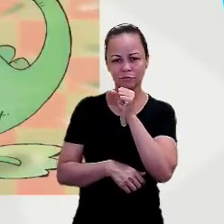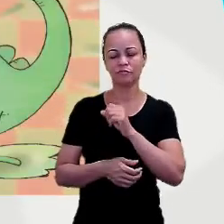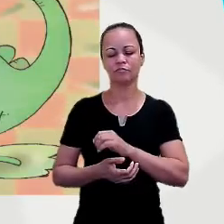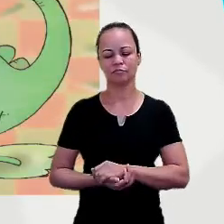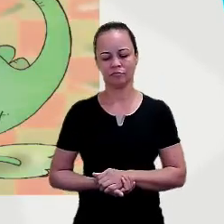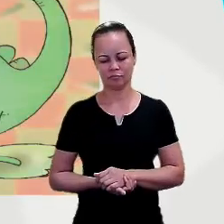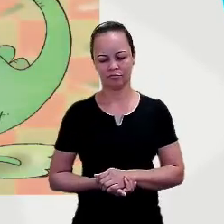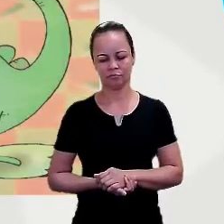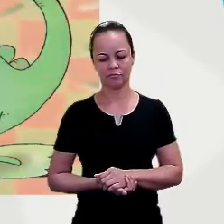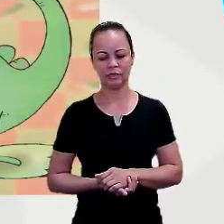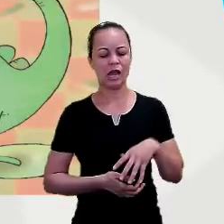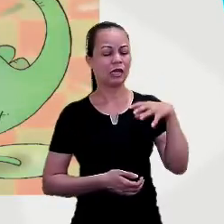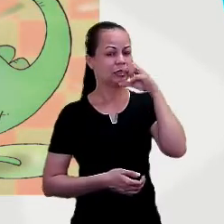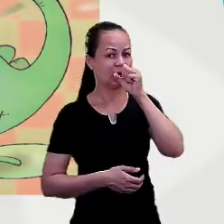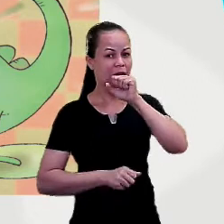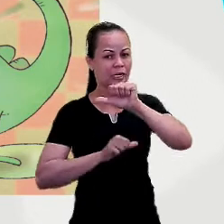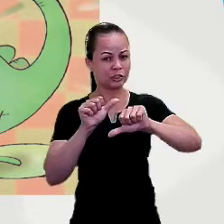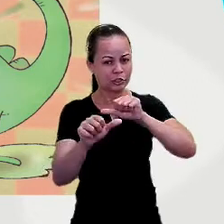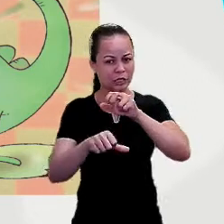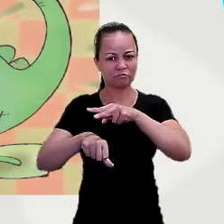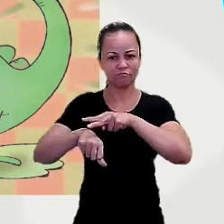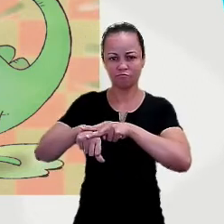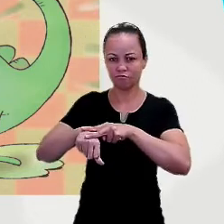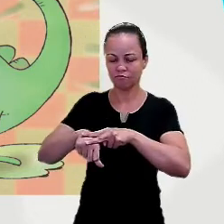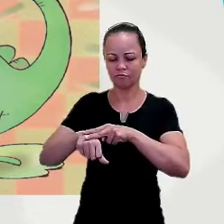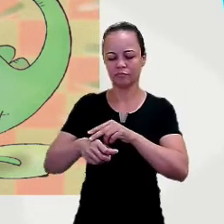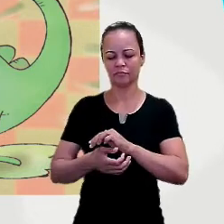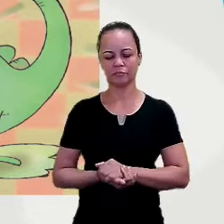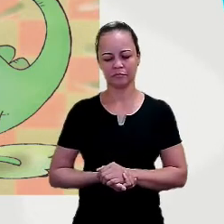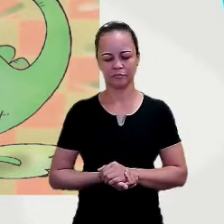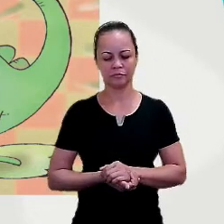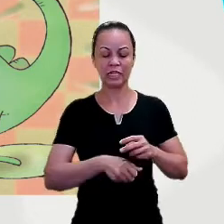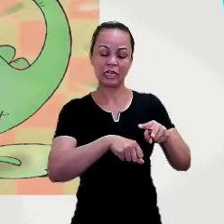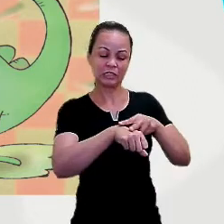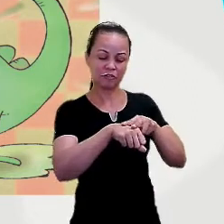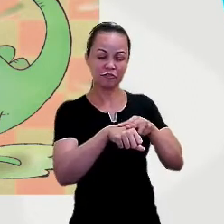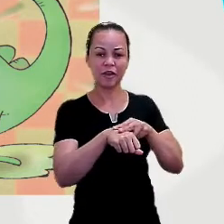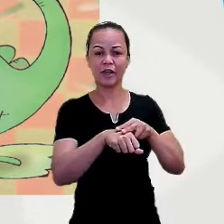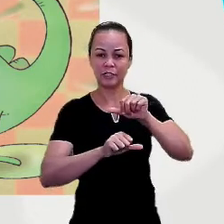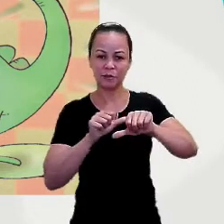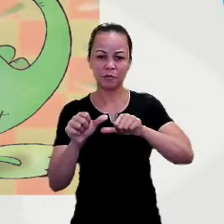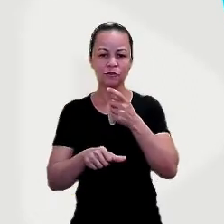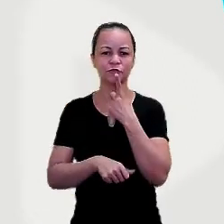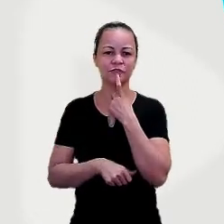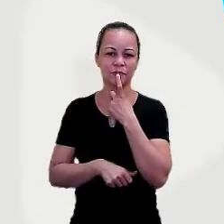De laranja para verde. De verde para encarnado.